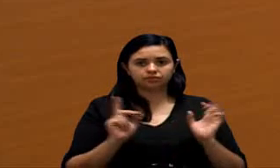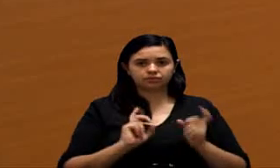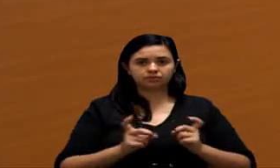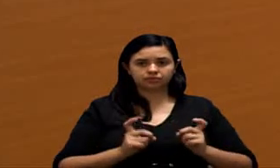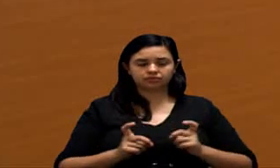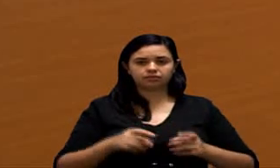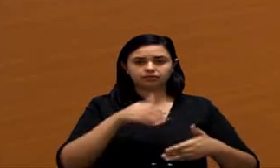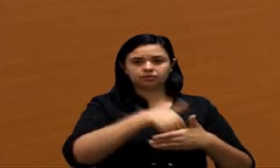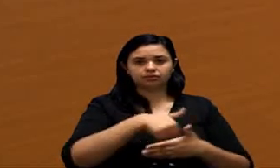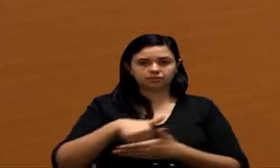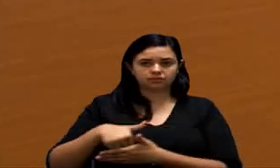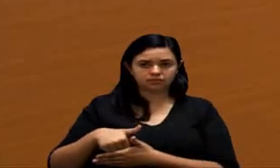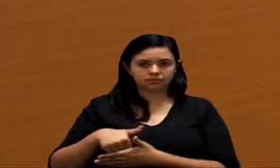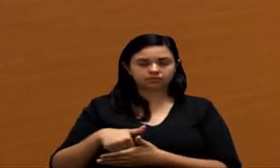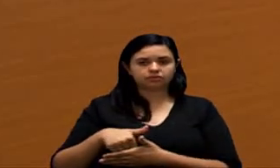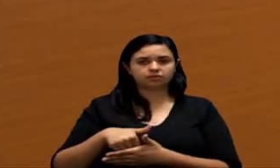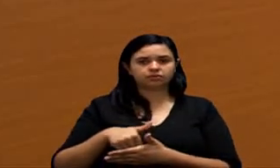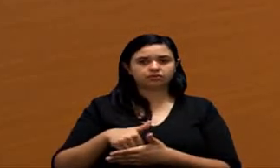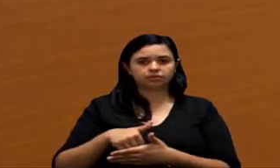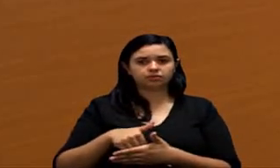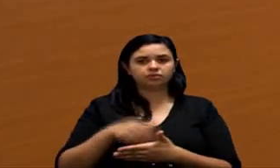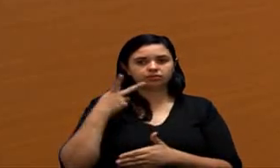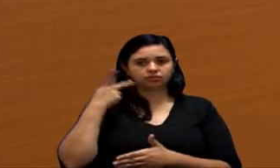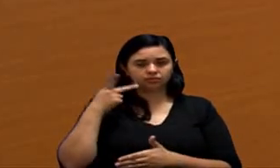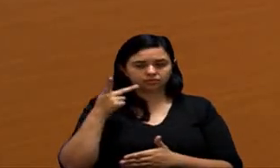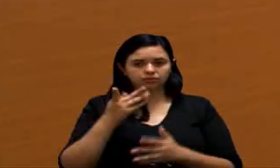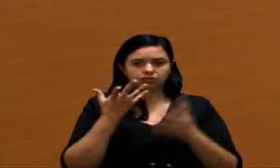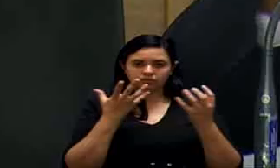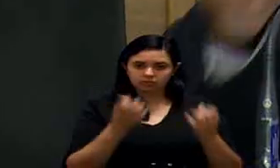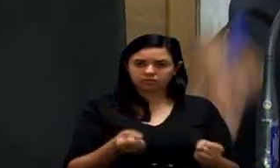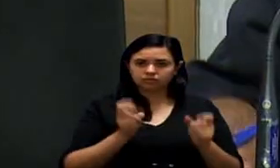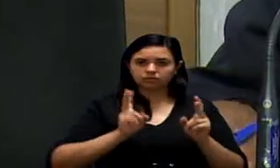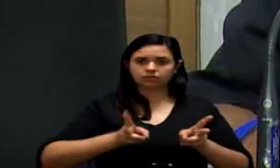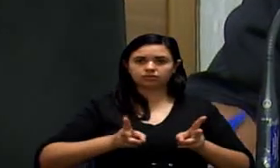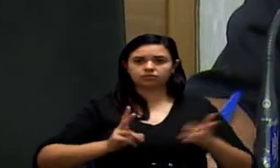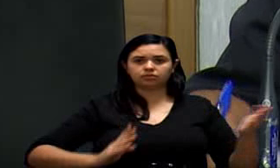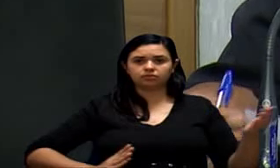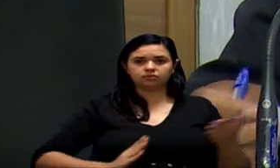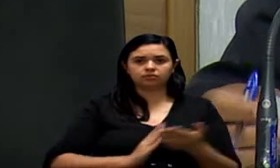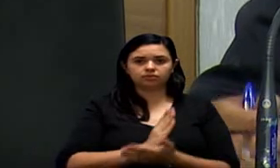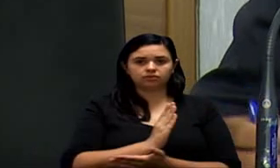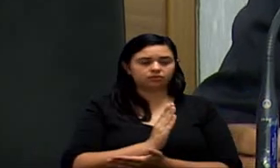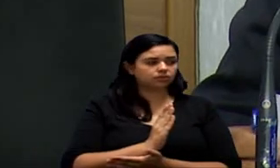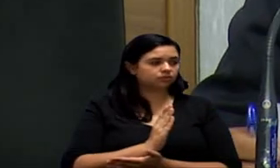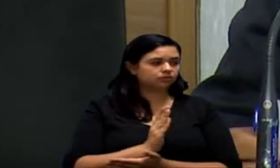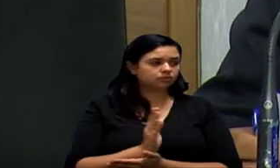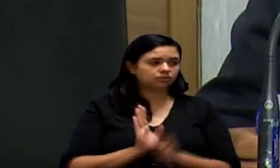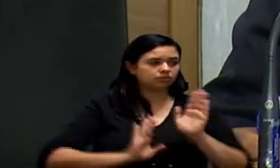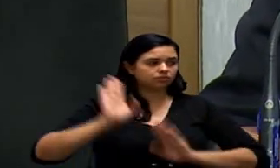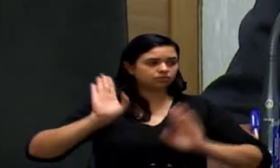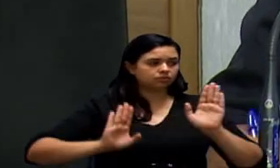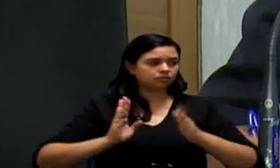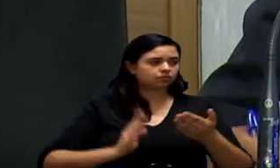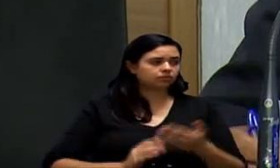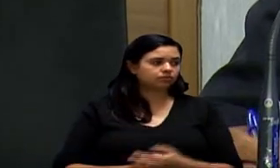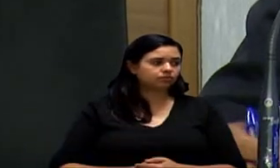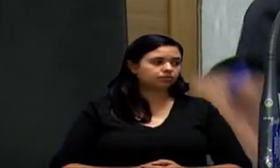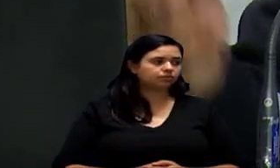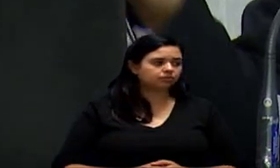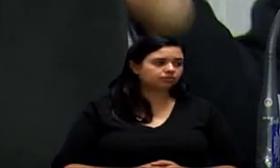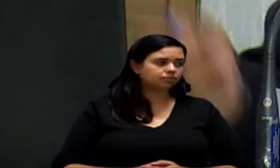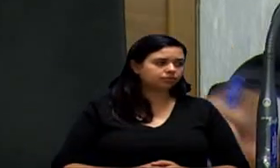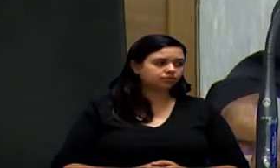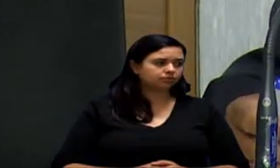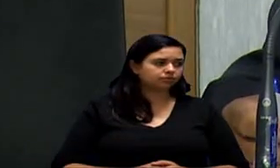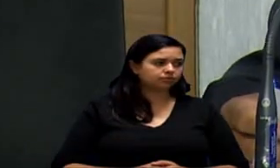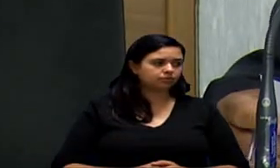discussão, eu coloco em votação. Os vereadores que concordam, permaneçam como estão. Os contrários, que eles manifestaram.